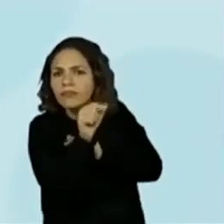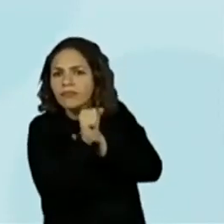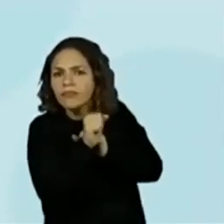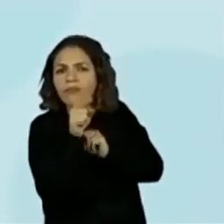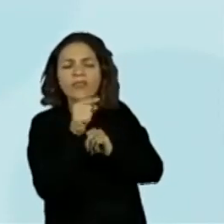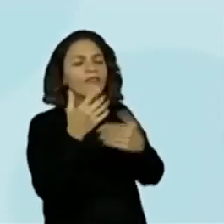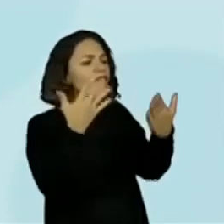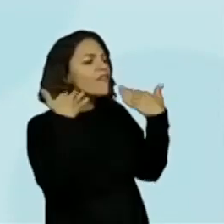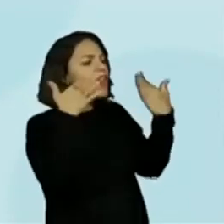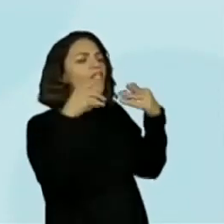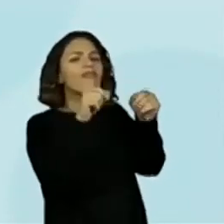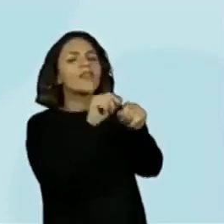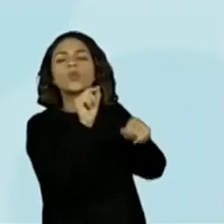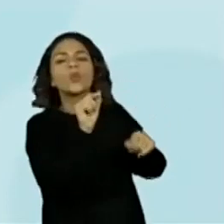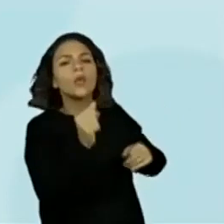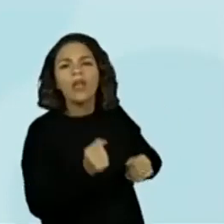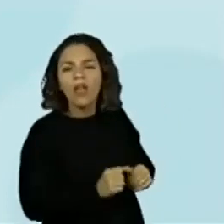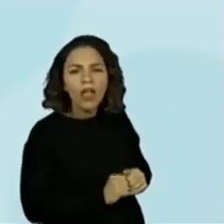durante o verão?